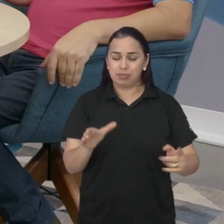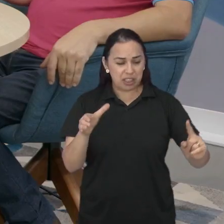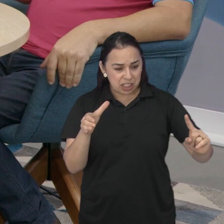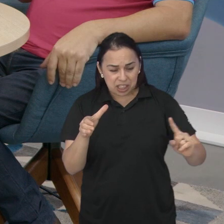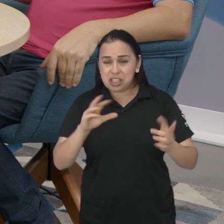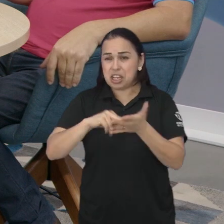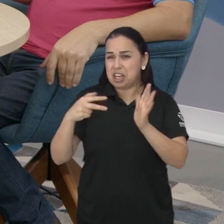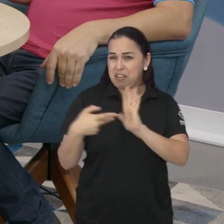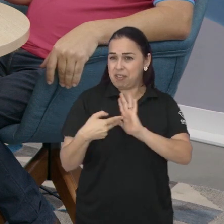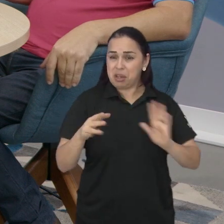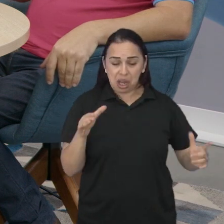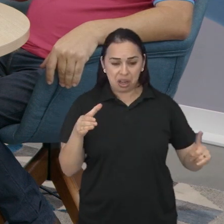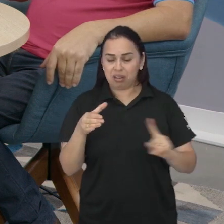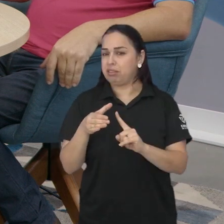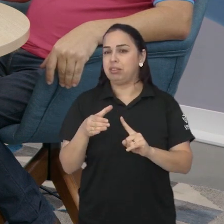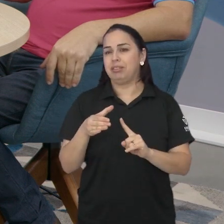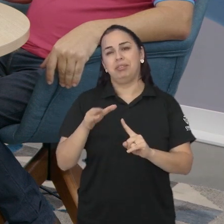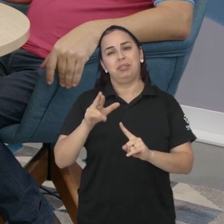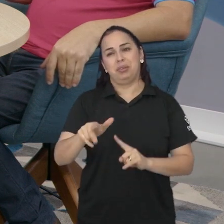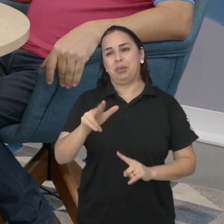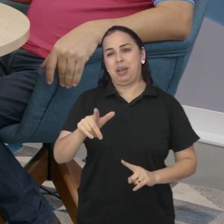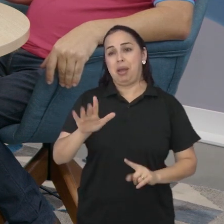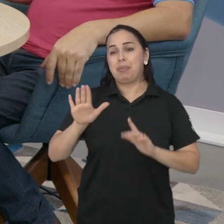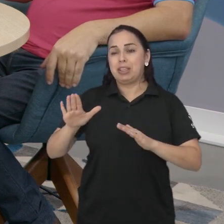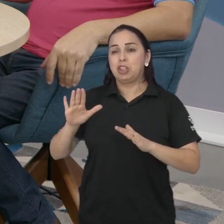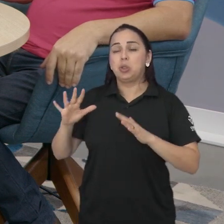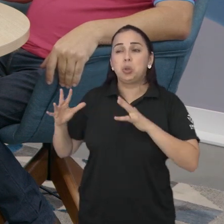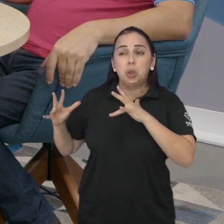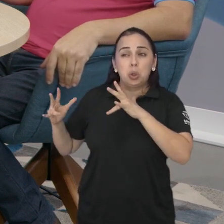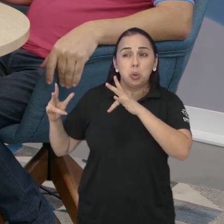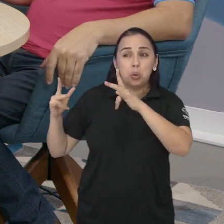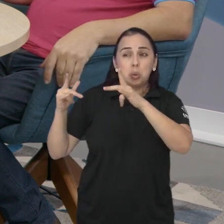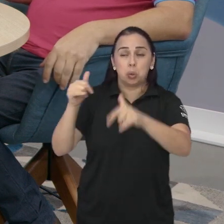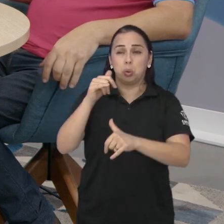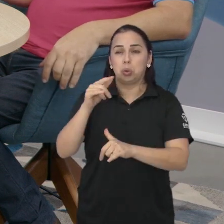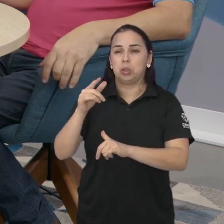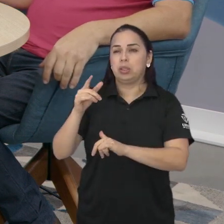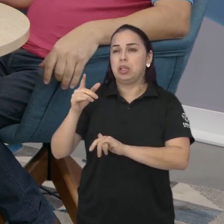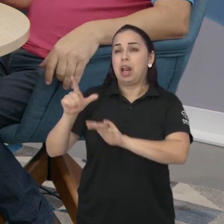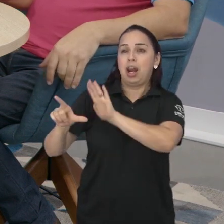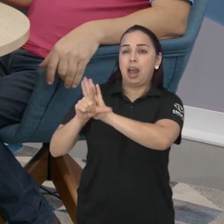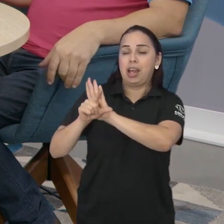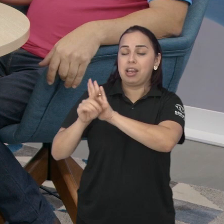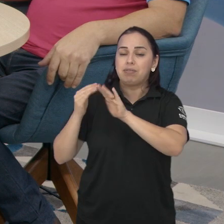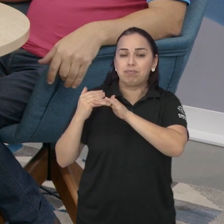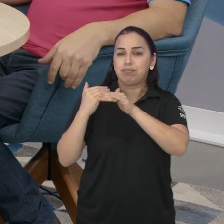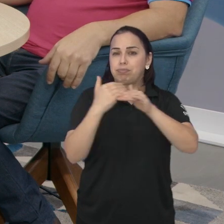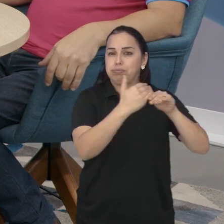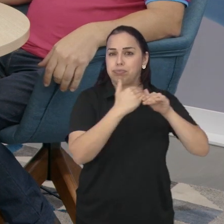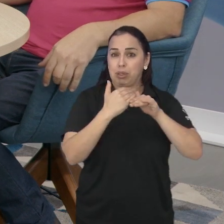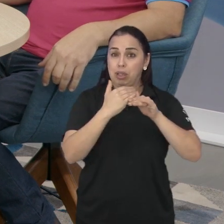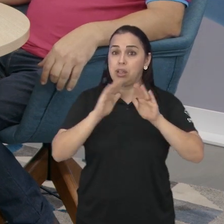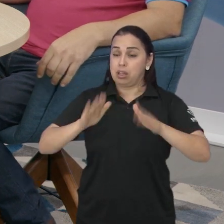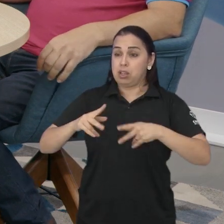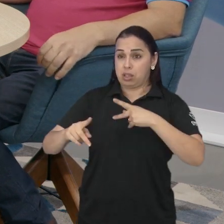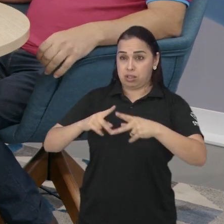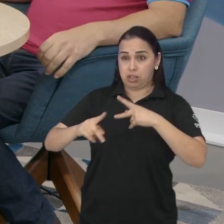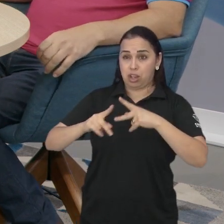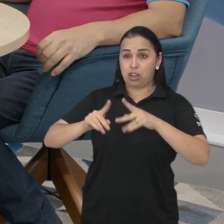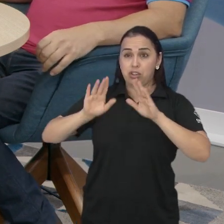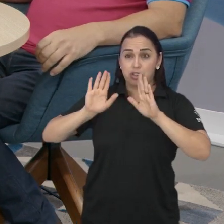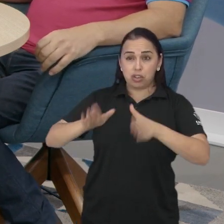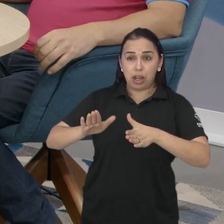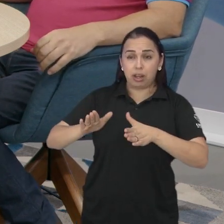incluído. Precisa que todas as políticas públicas atuem de forma transversal. São José deu um grande passo quando São